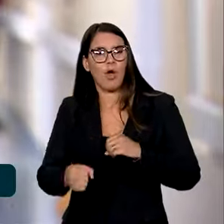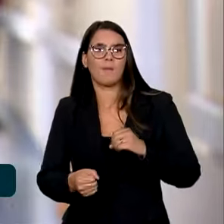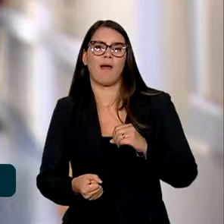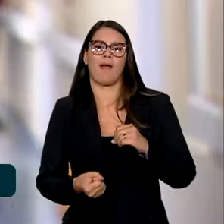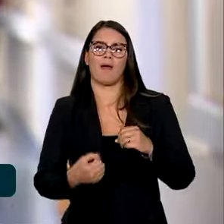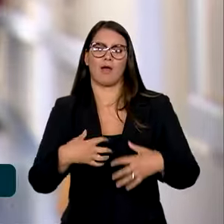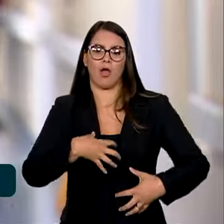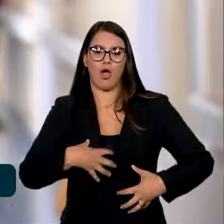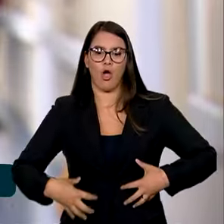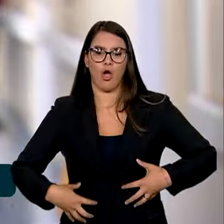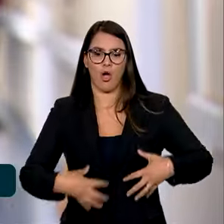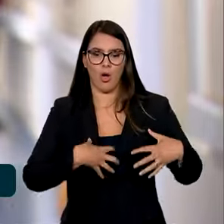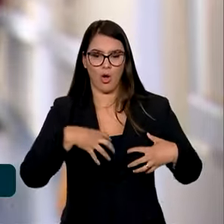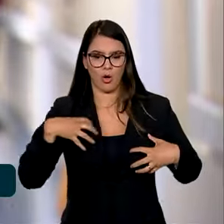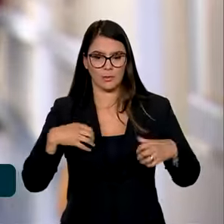vários órgãos,